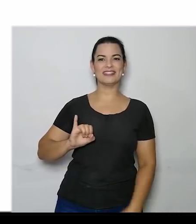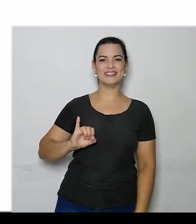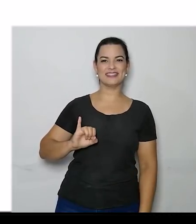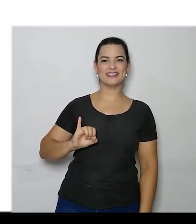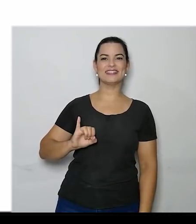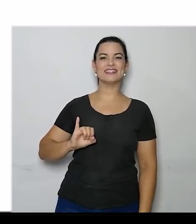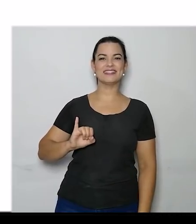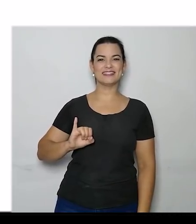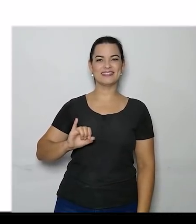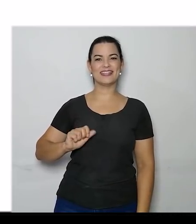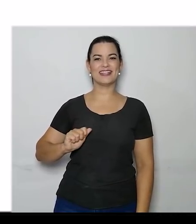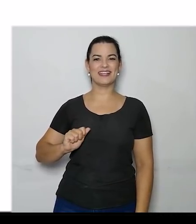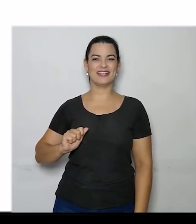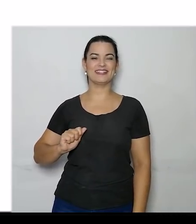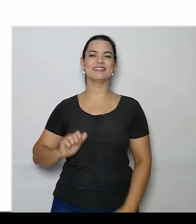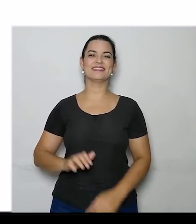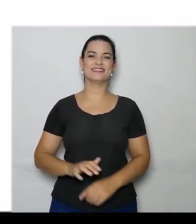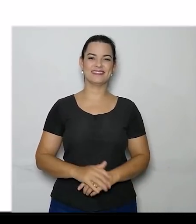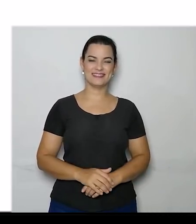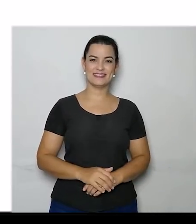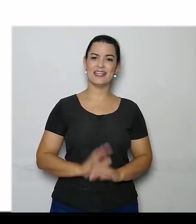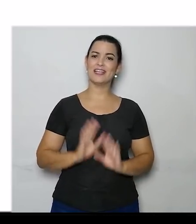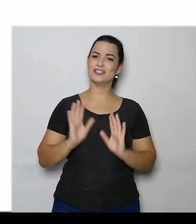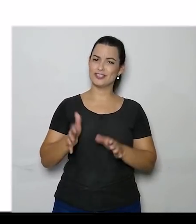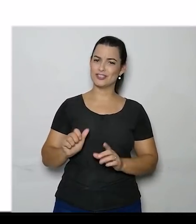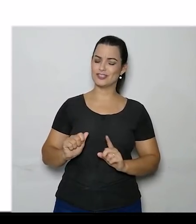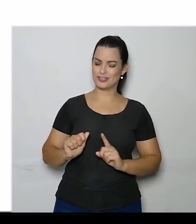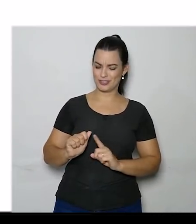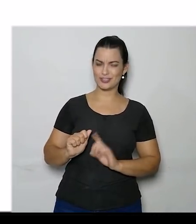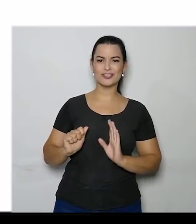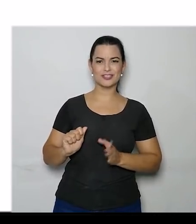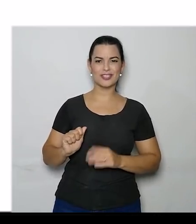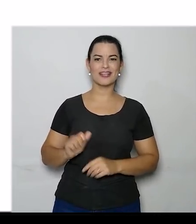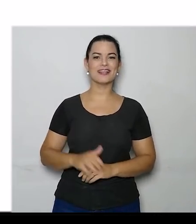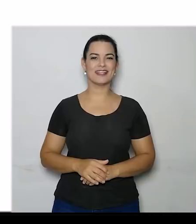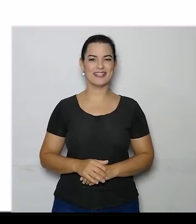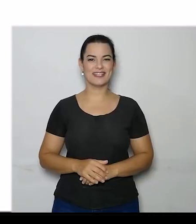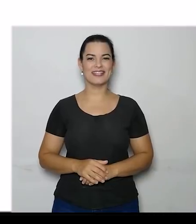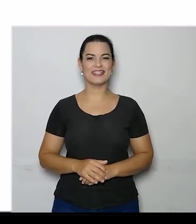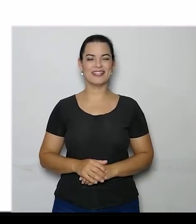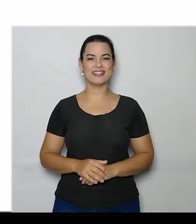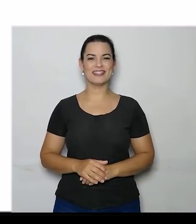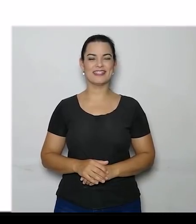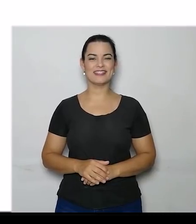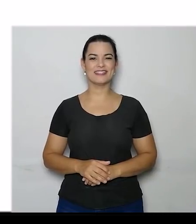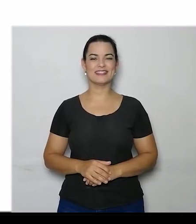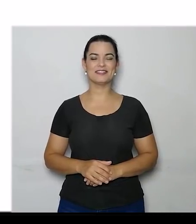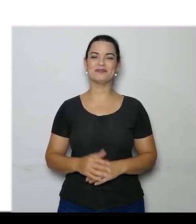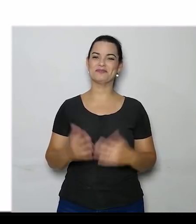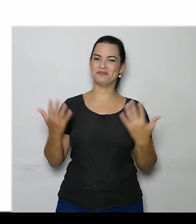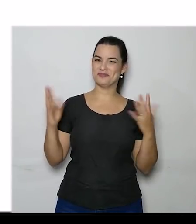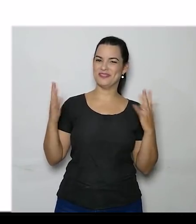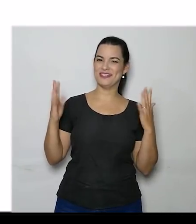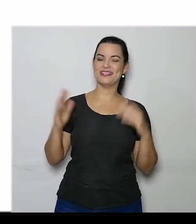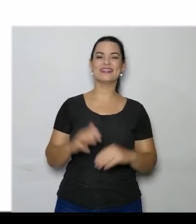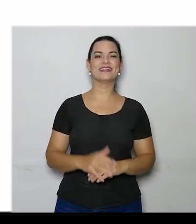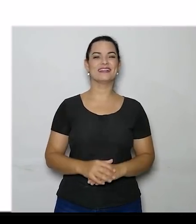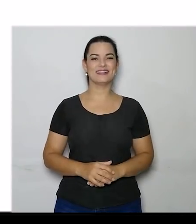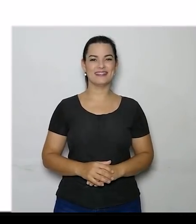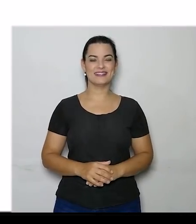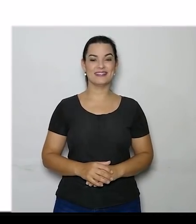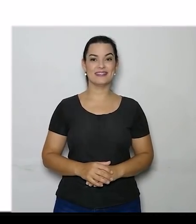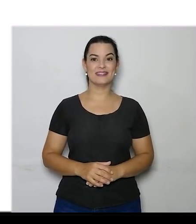Alegria. O A já está também na cruzadinha. Muito bem.